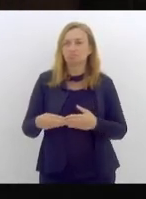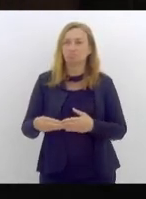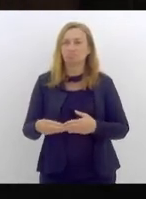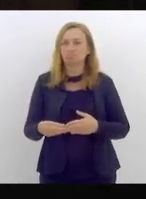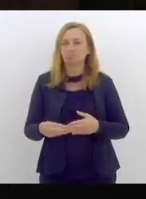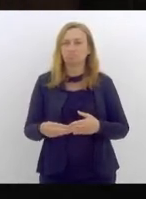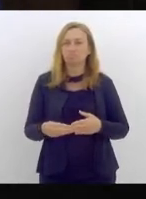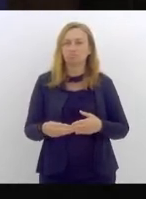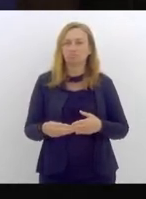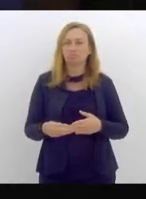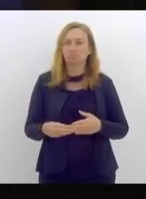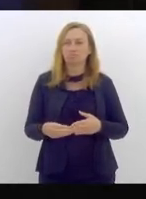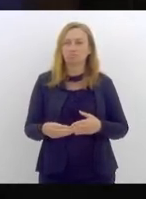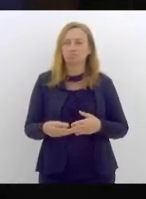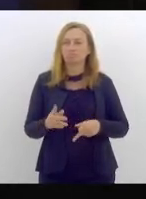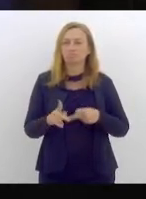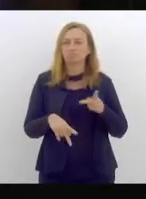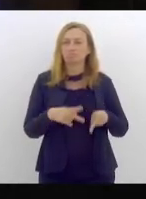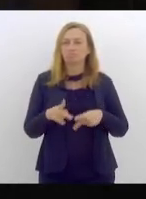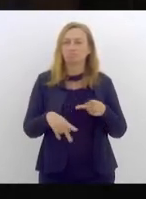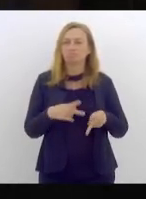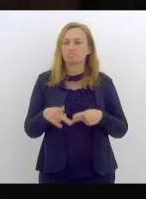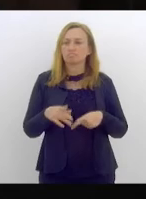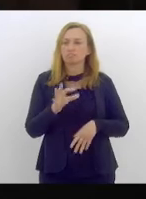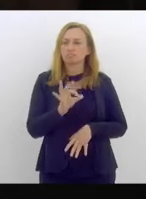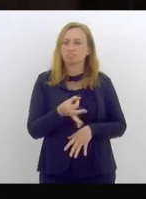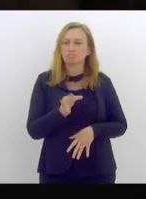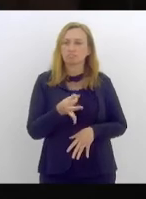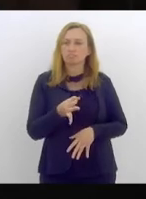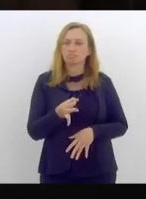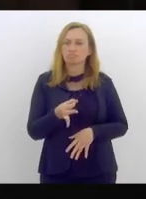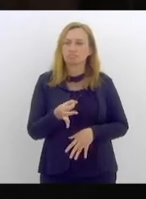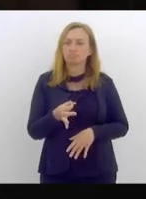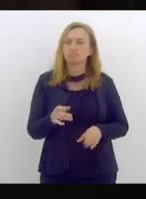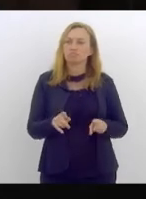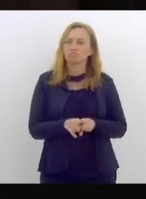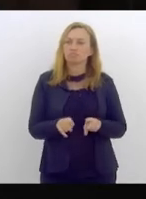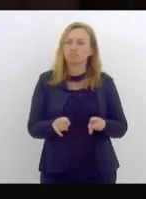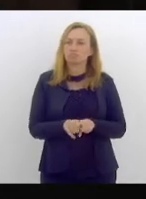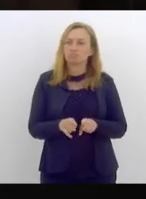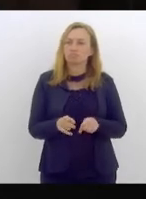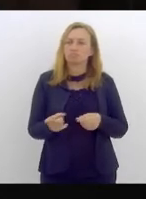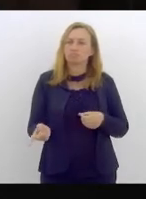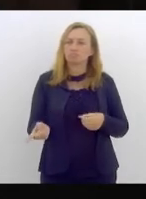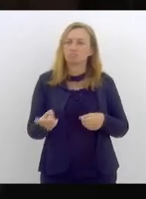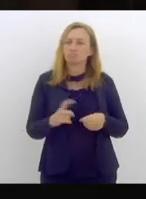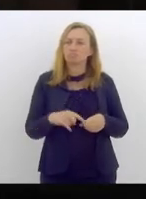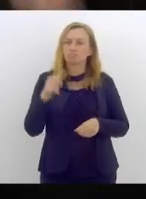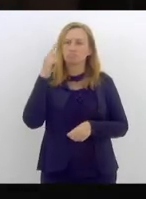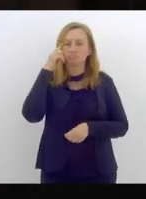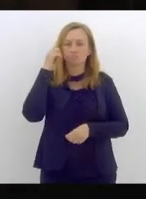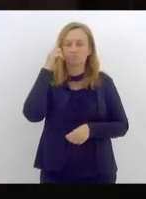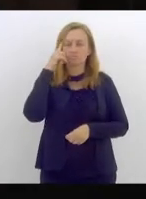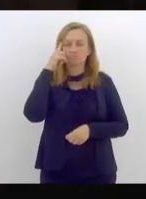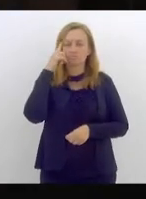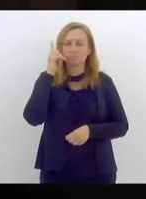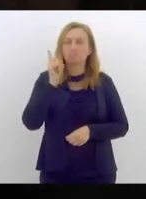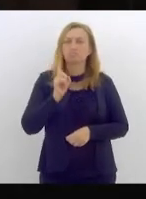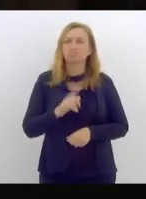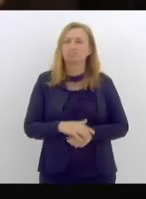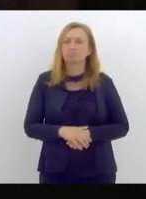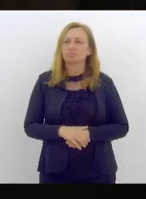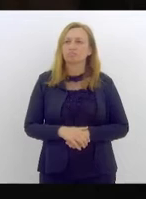o destino do nosso povo automaticamente nós vamos também voltar a pensar refazer